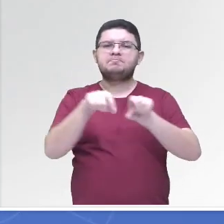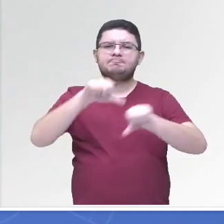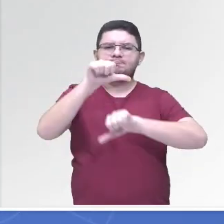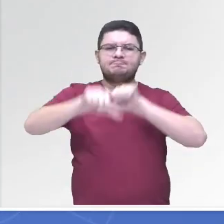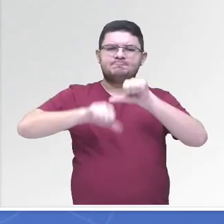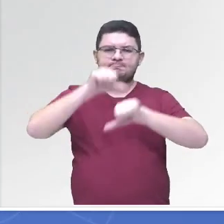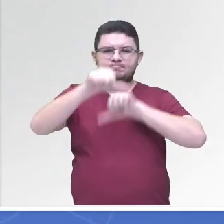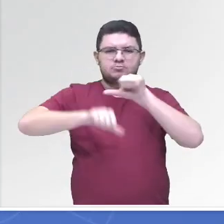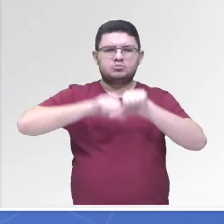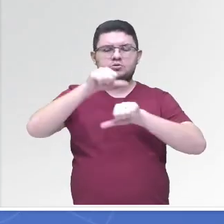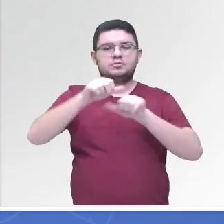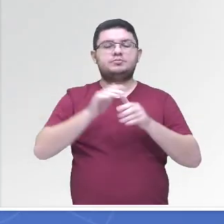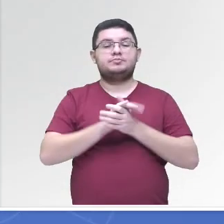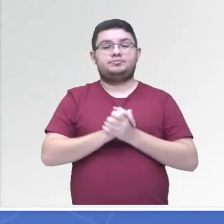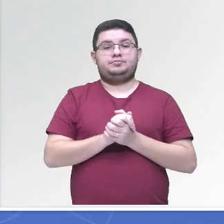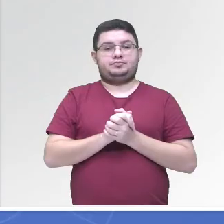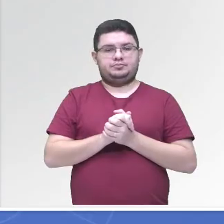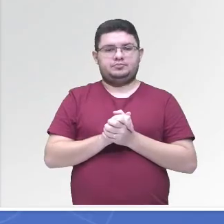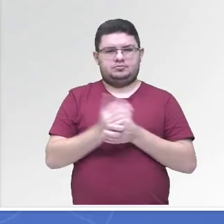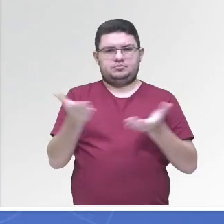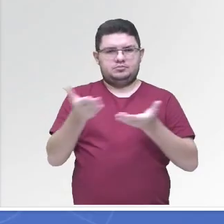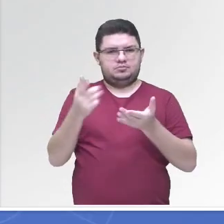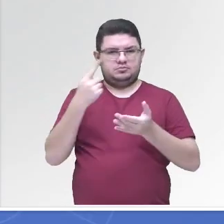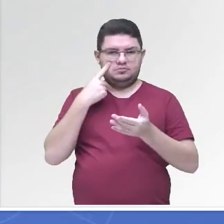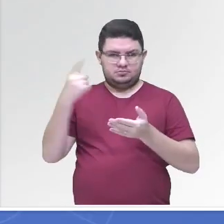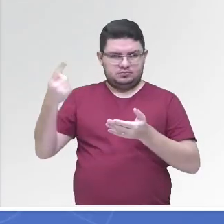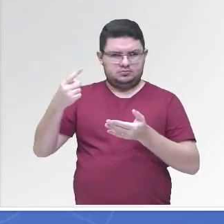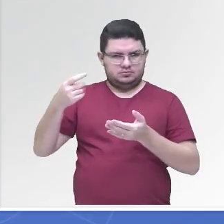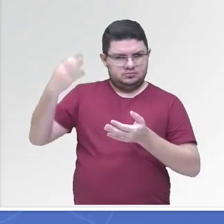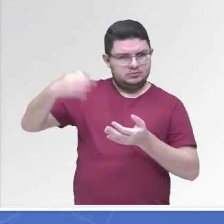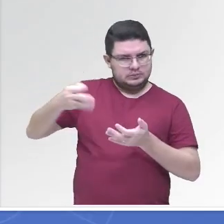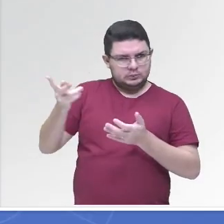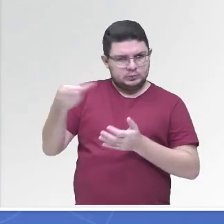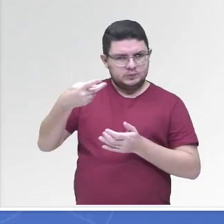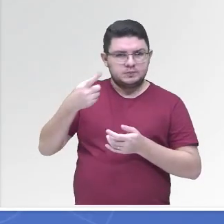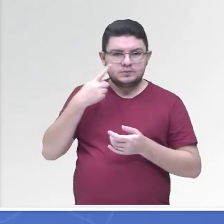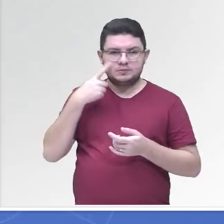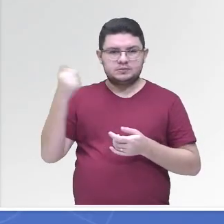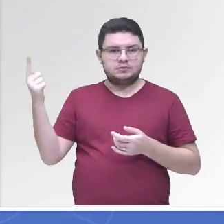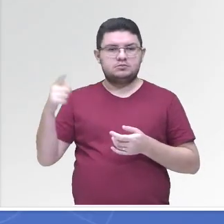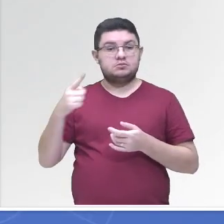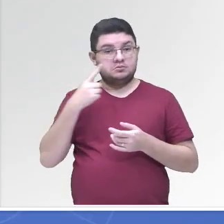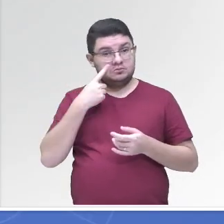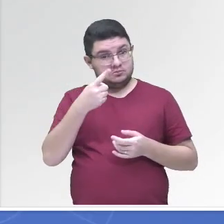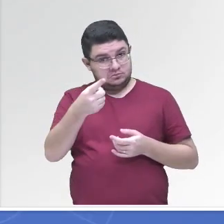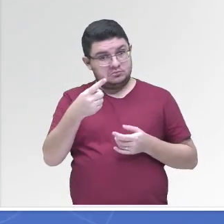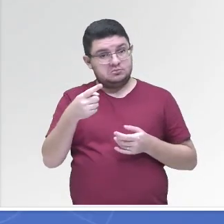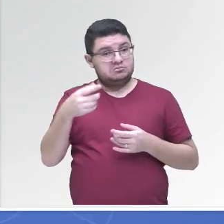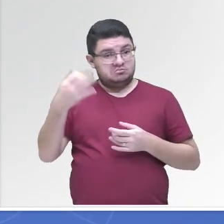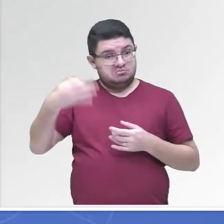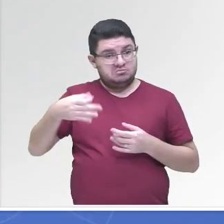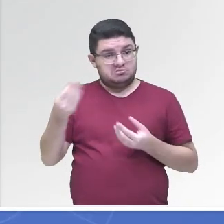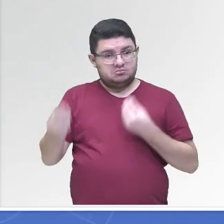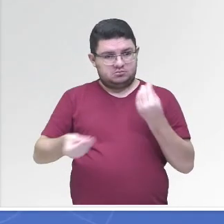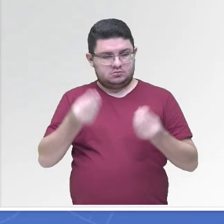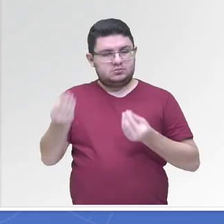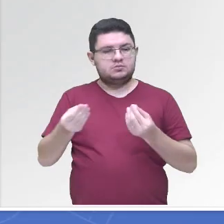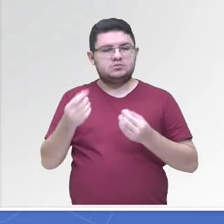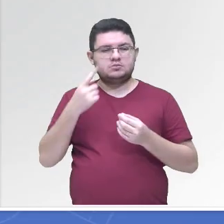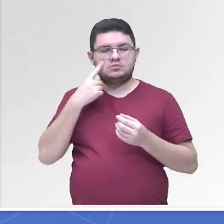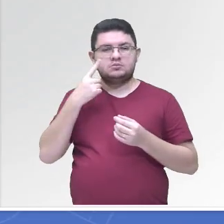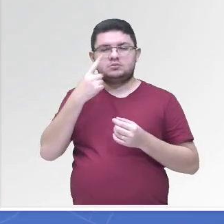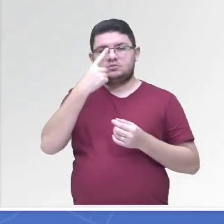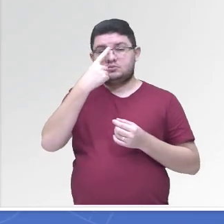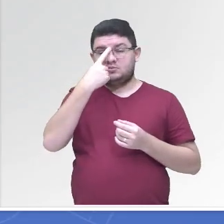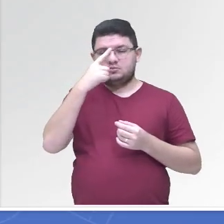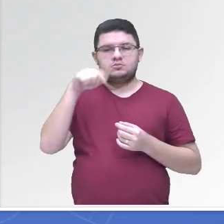tá? Então, bora para a correção, diretora? Vamos lá corrigir, bora ver se vocês acertaram, depois eu quero ver lá no chat se você